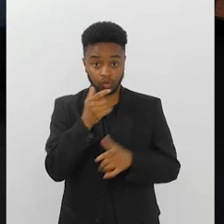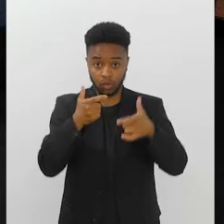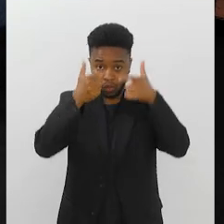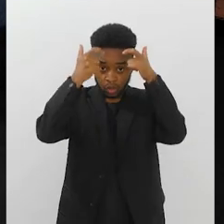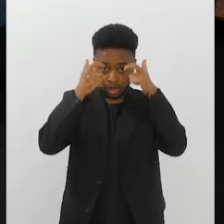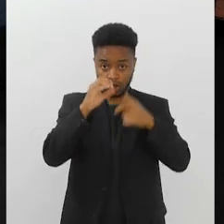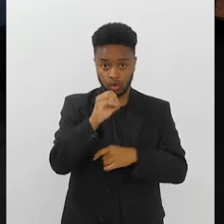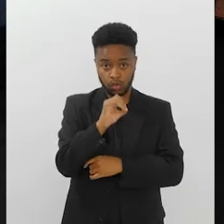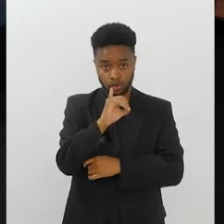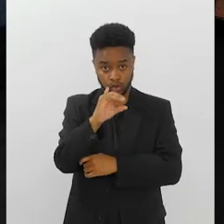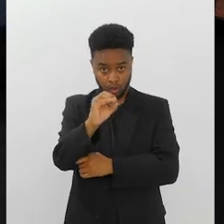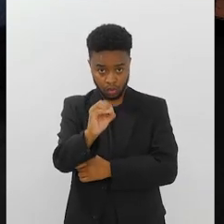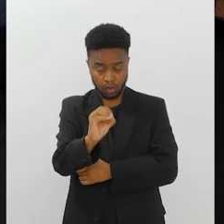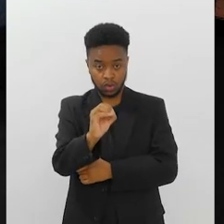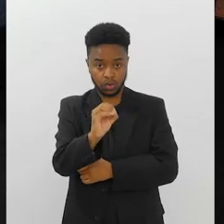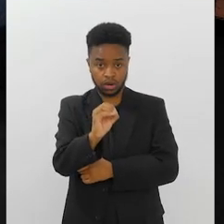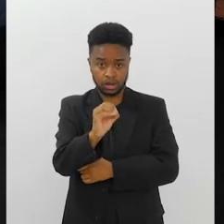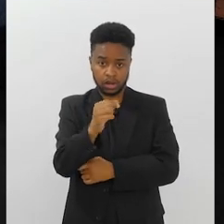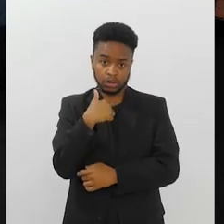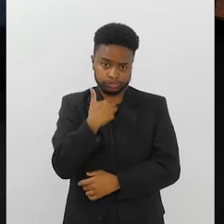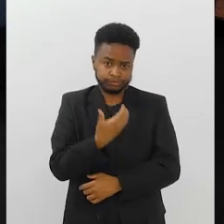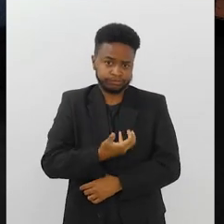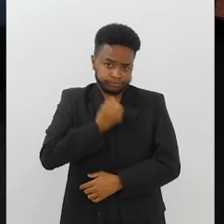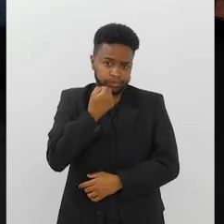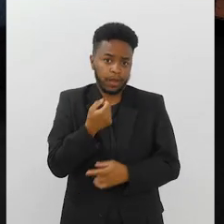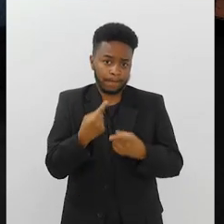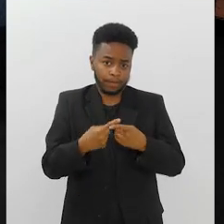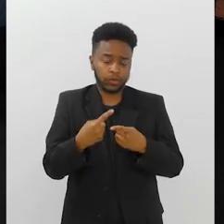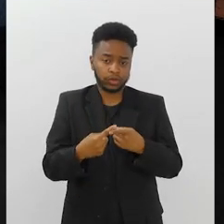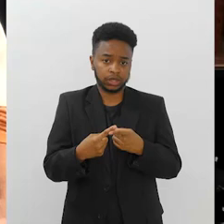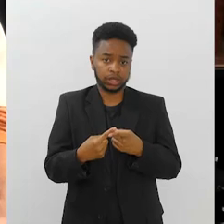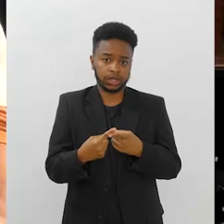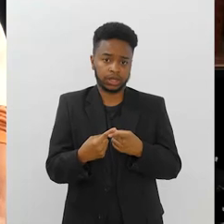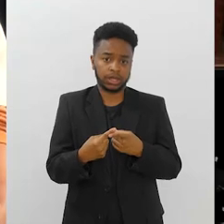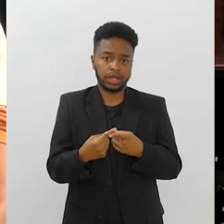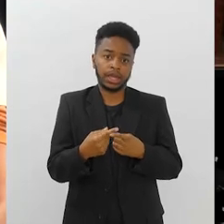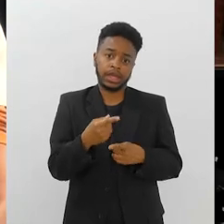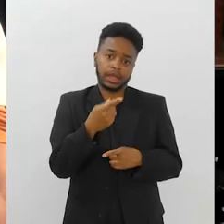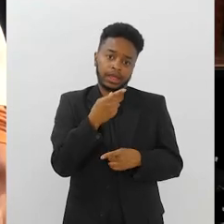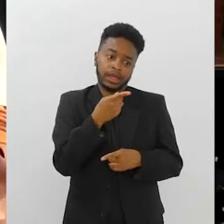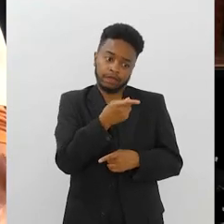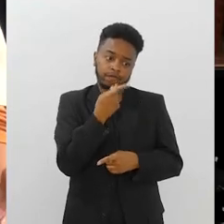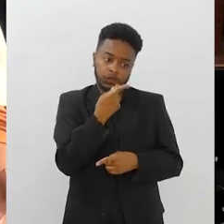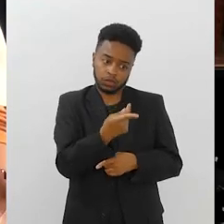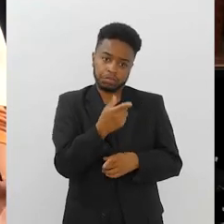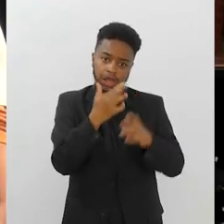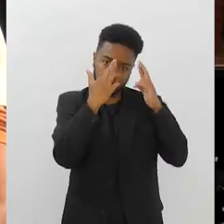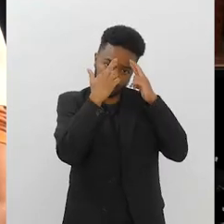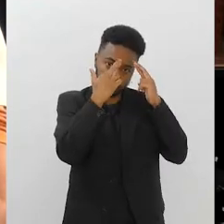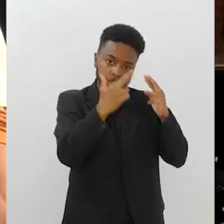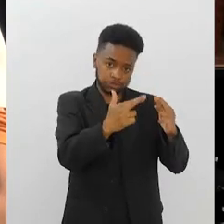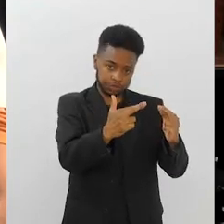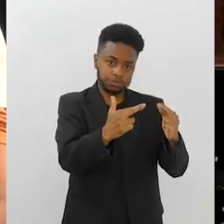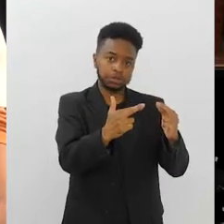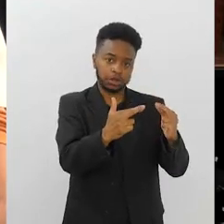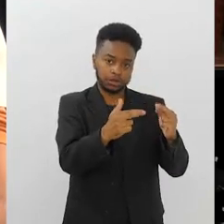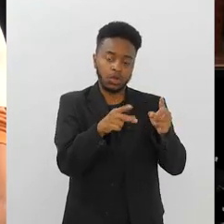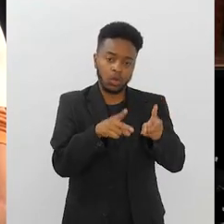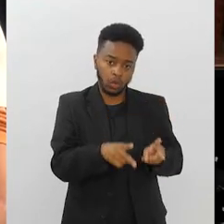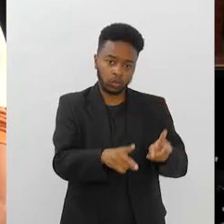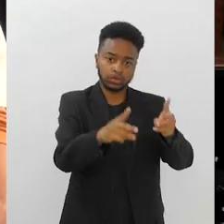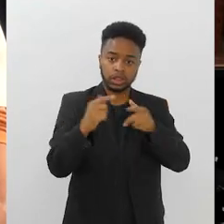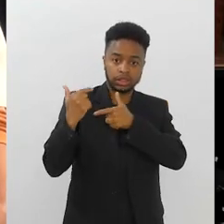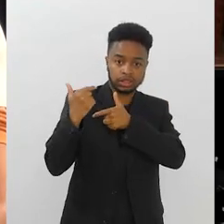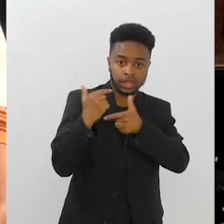exemplo o rei de oyó sim me surpreendeu quando ele disse que ele respeita eh